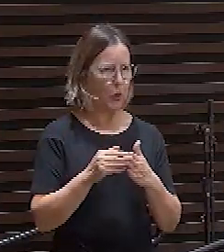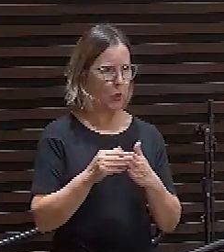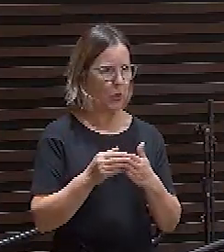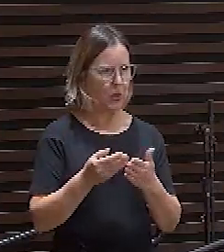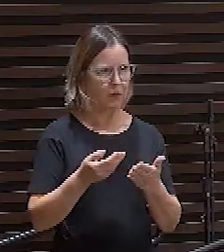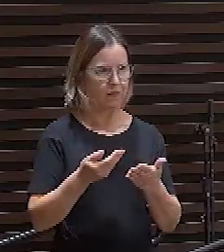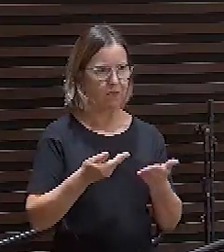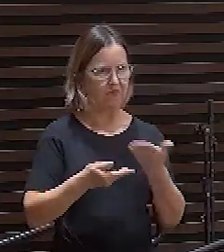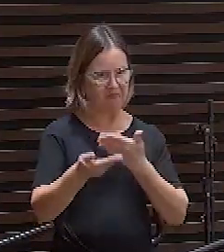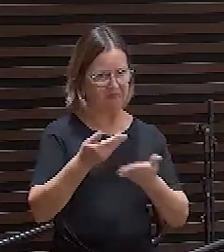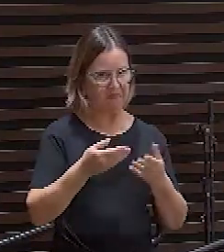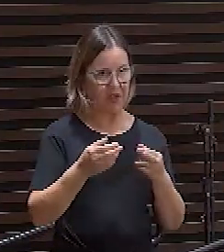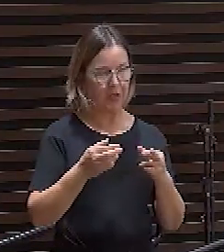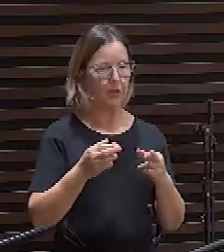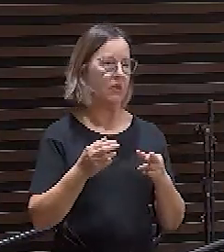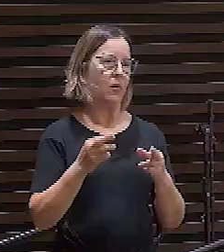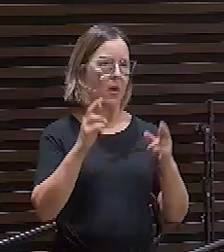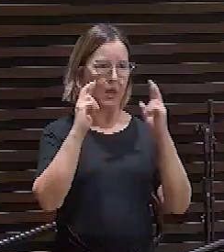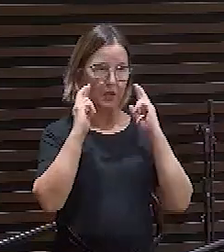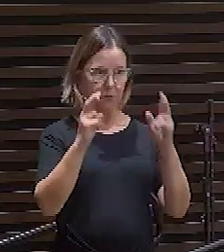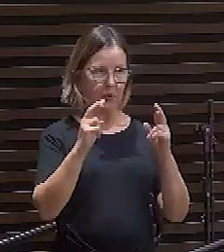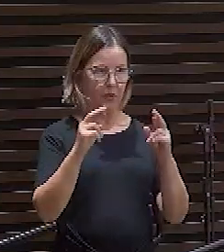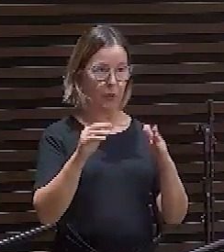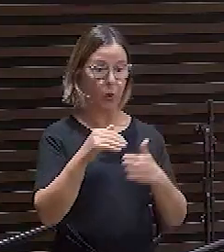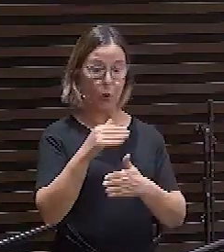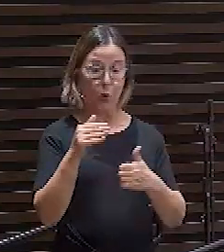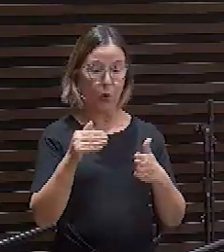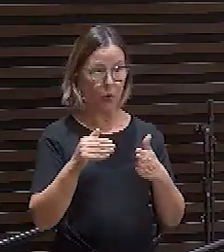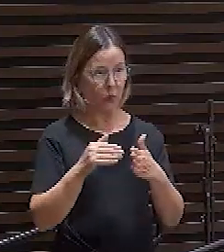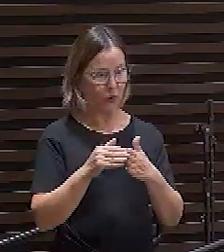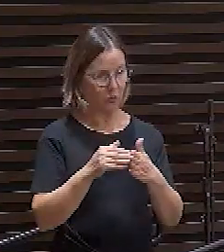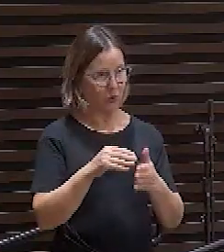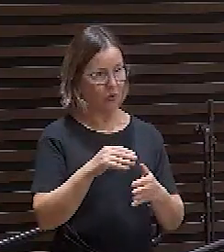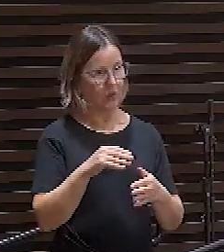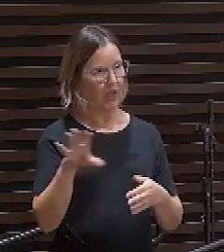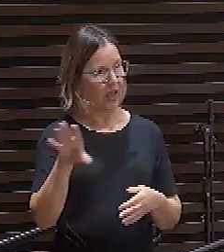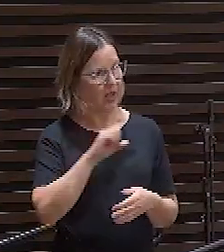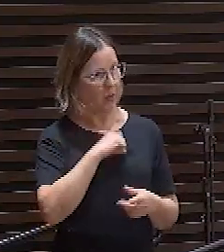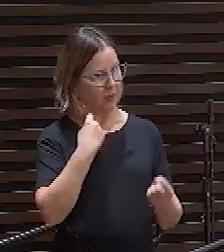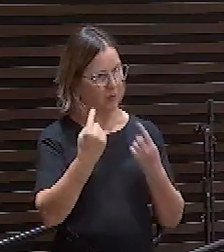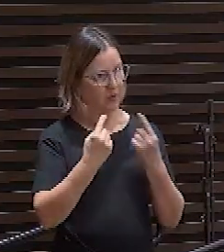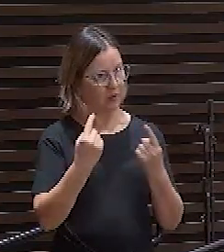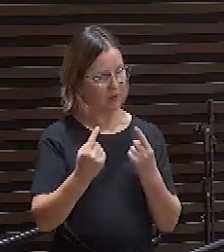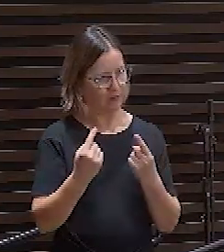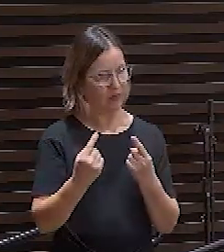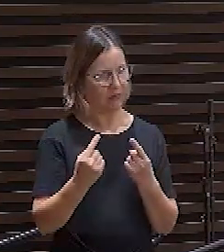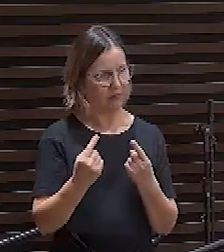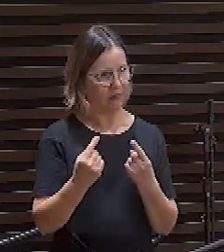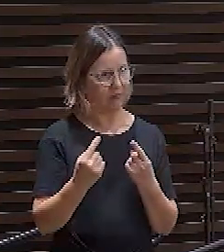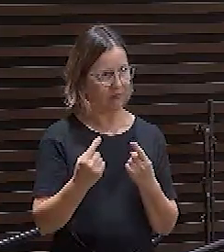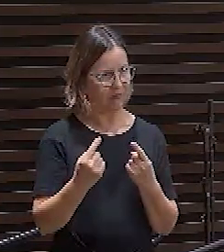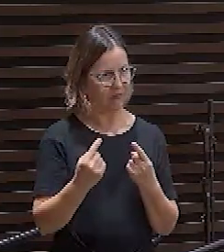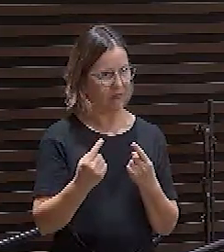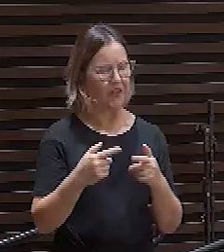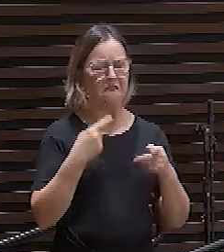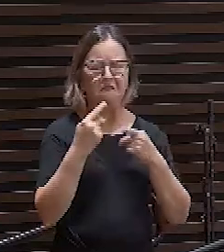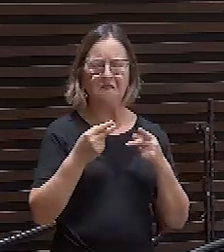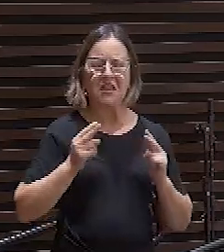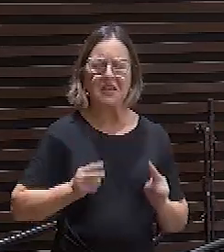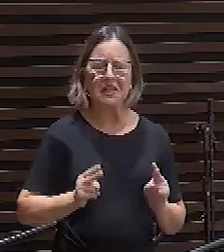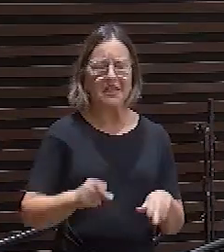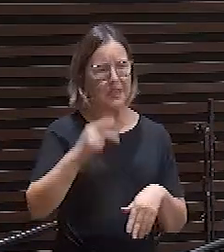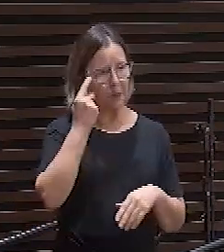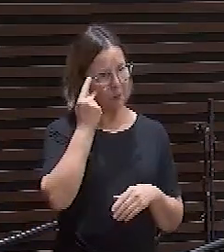nós amamos uns aos outros. Não se canse de dizer isso todos os dias para os